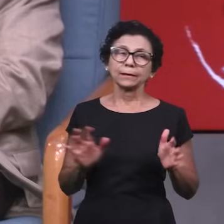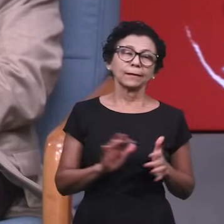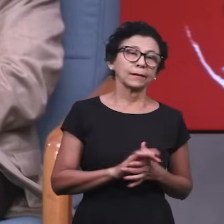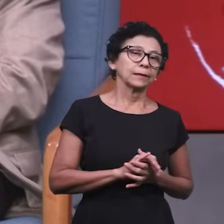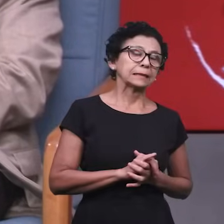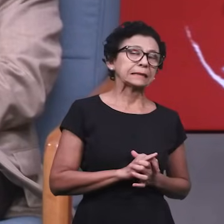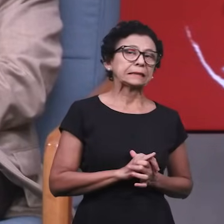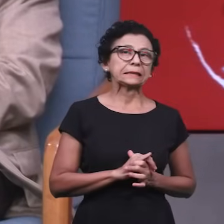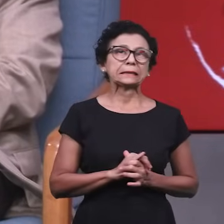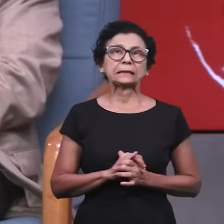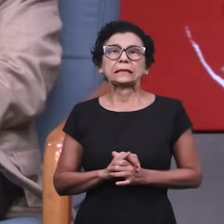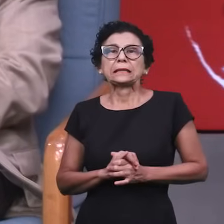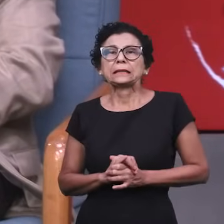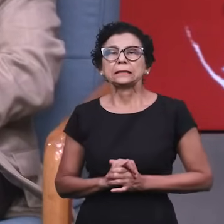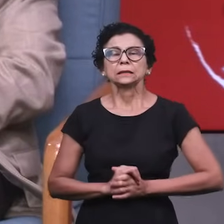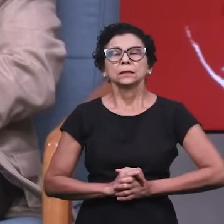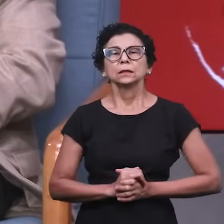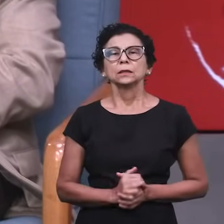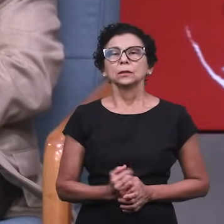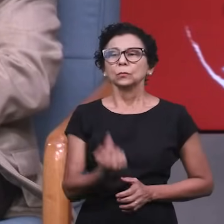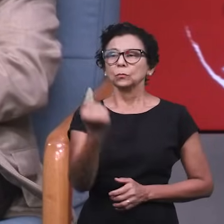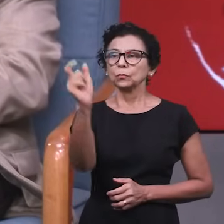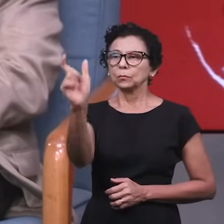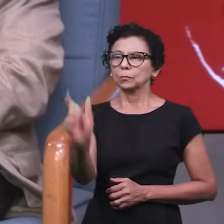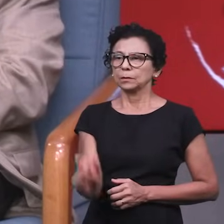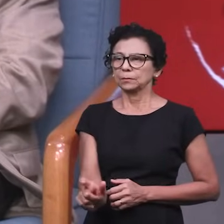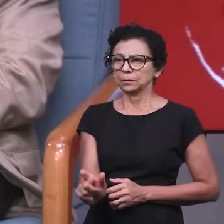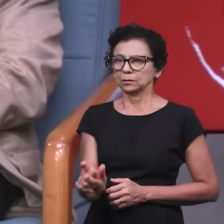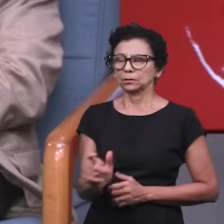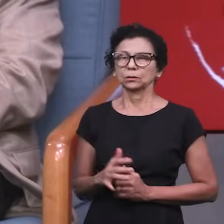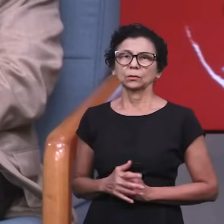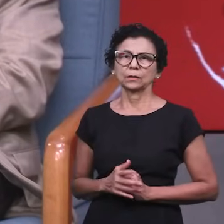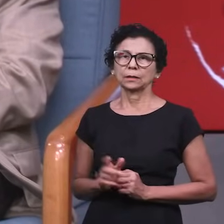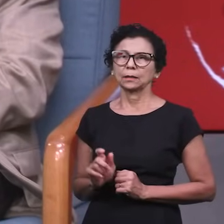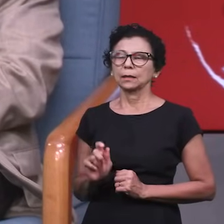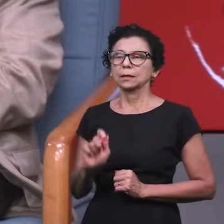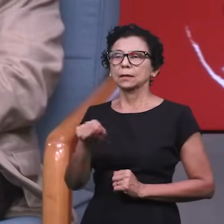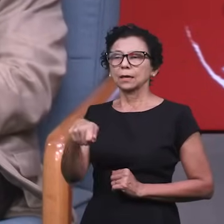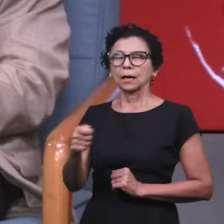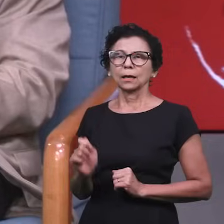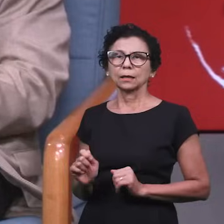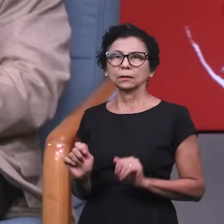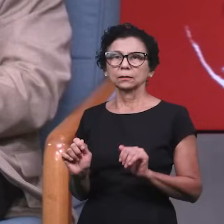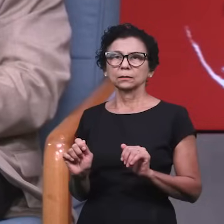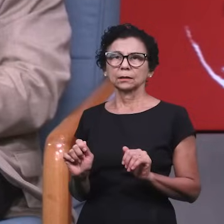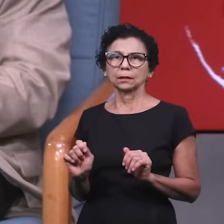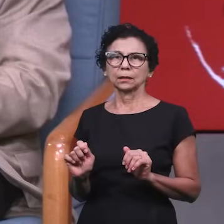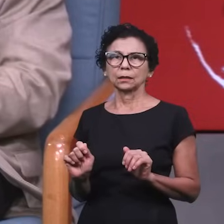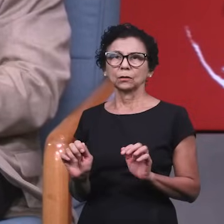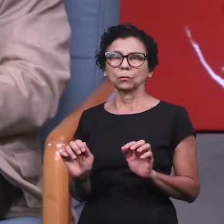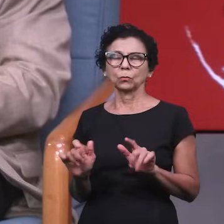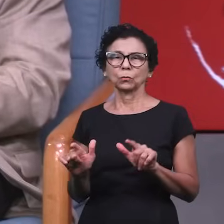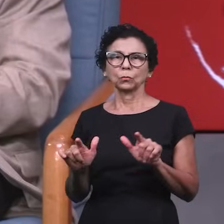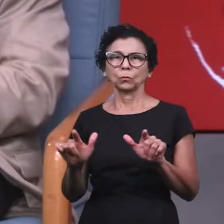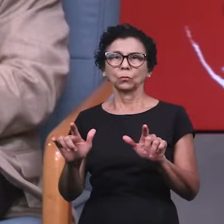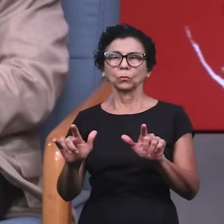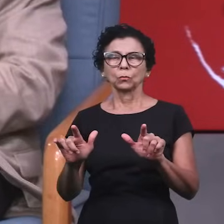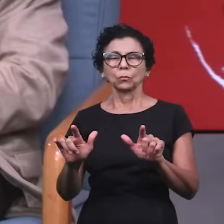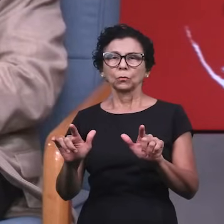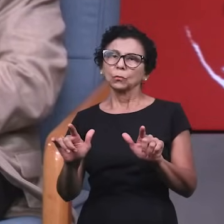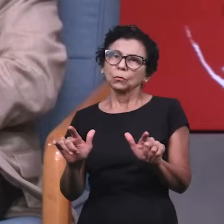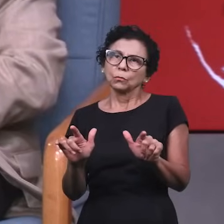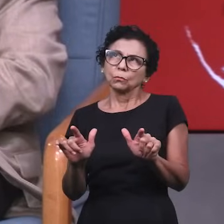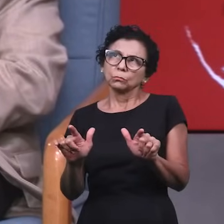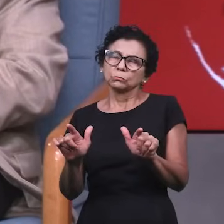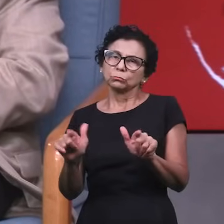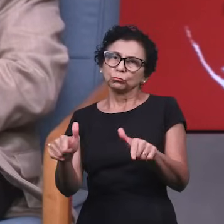dar a alguém o título de um desses ministérios. O que Paulo fazia questão de